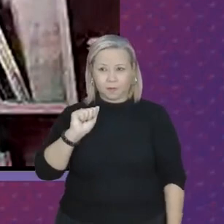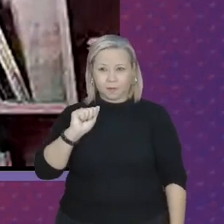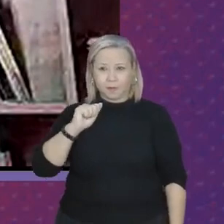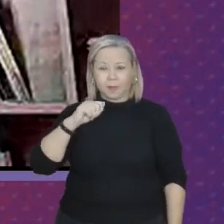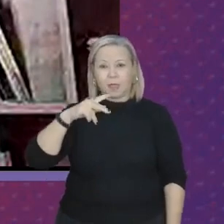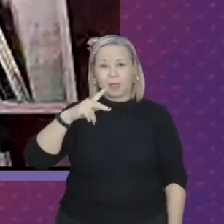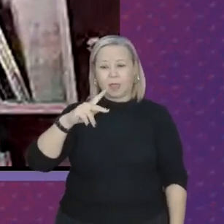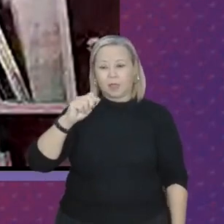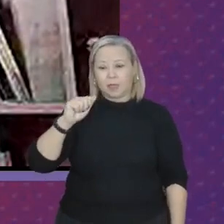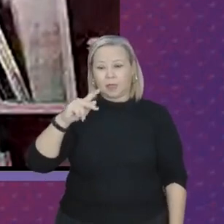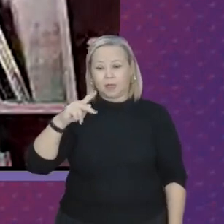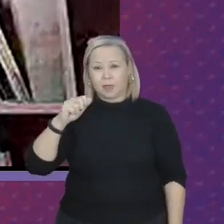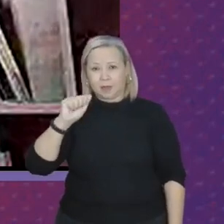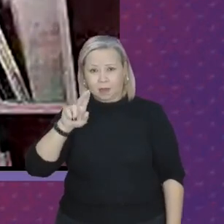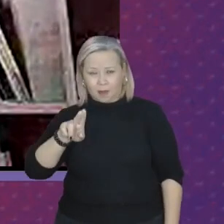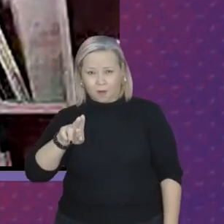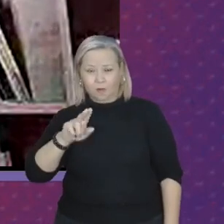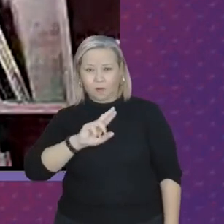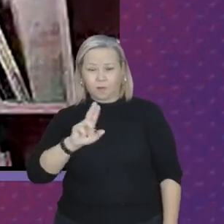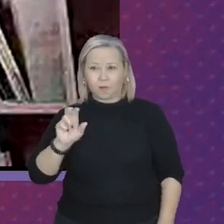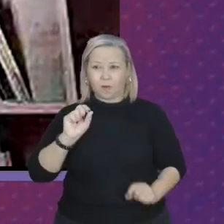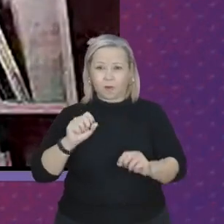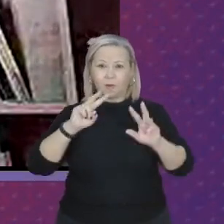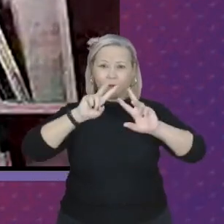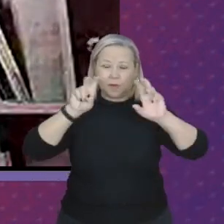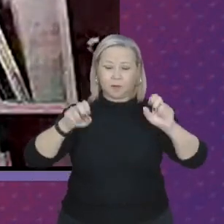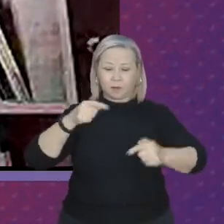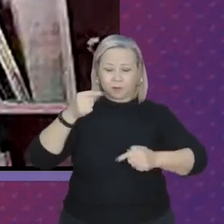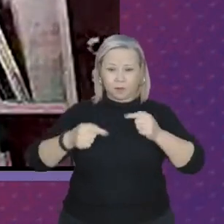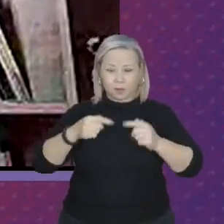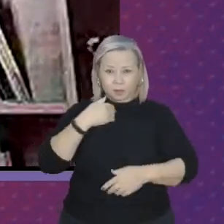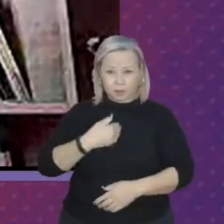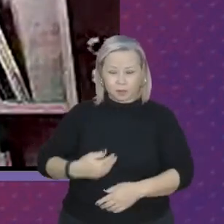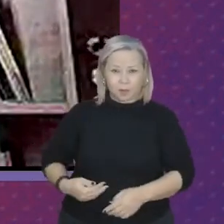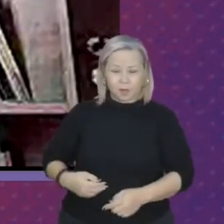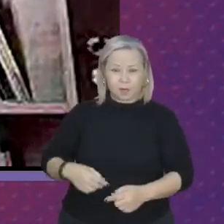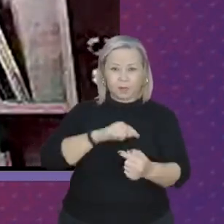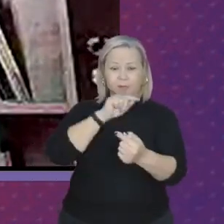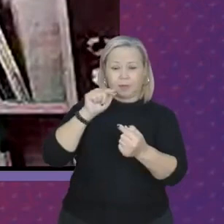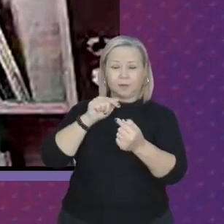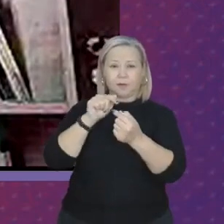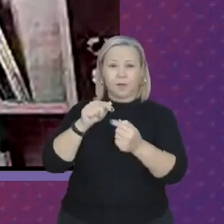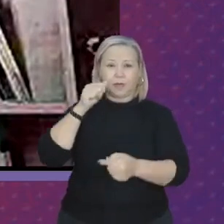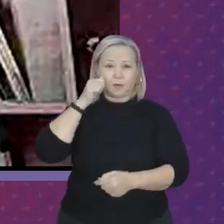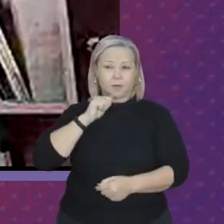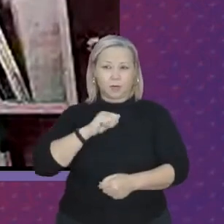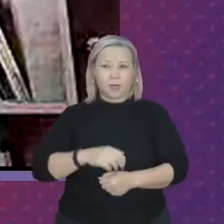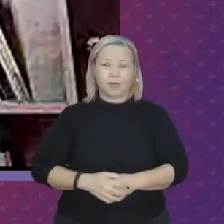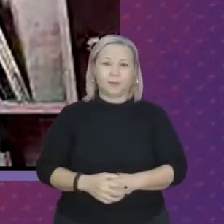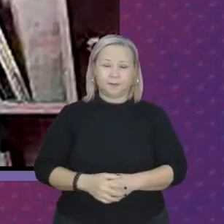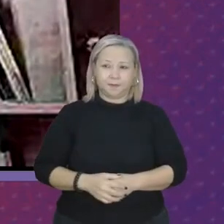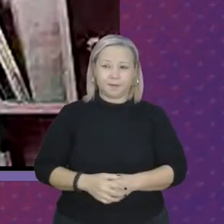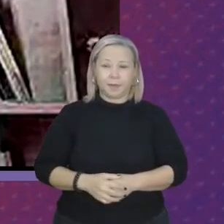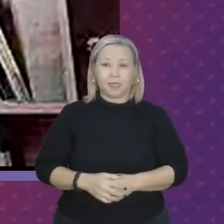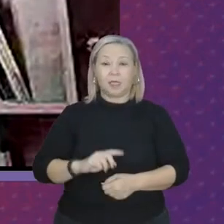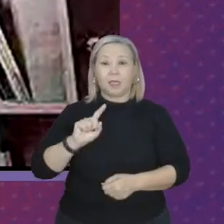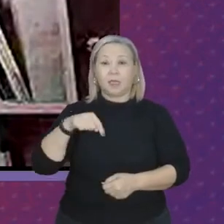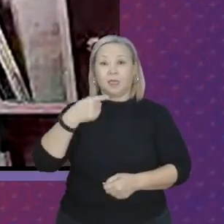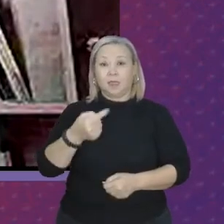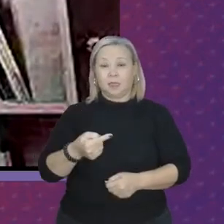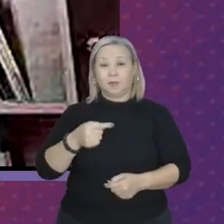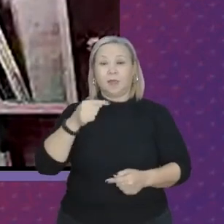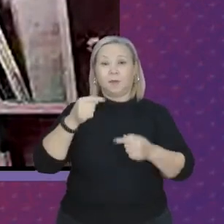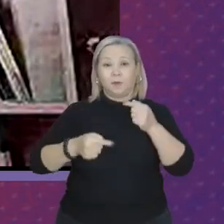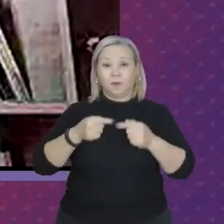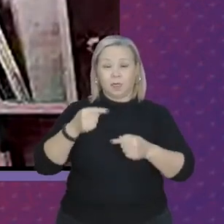mais conhecida como Cacau, e o tema foi Políticas Públicas para as Mulheres, parte 1, e a Políticas Públicas para as